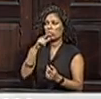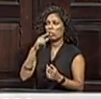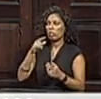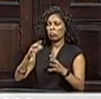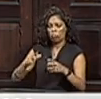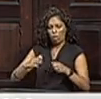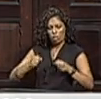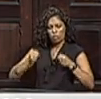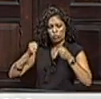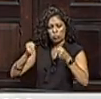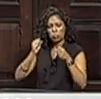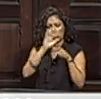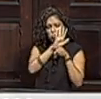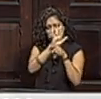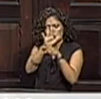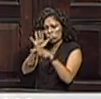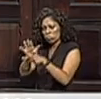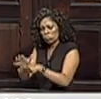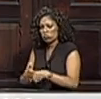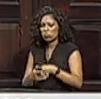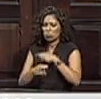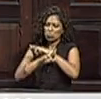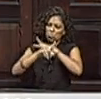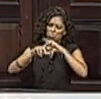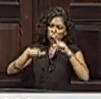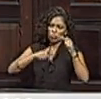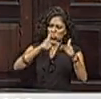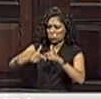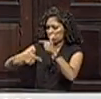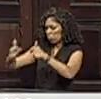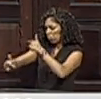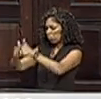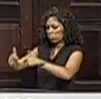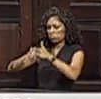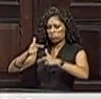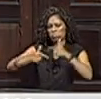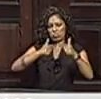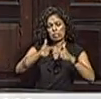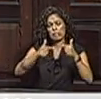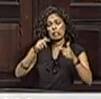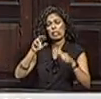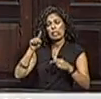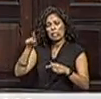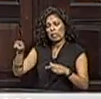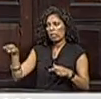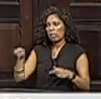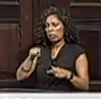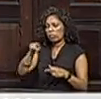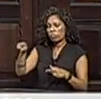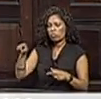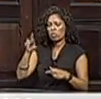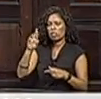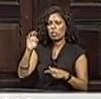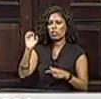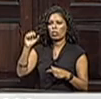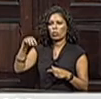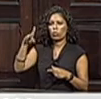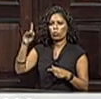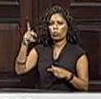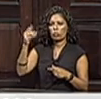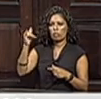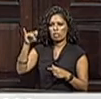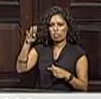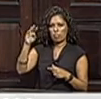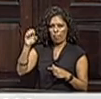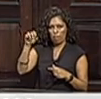CREA, no Conselho Regional de Engenharia e Arquitetura, ou outros conselhos regionais, é evidente que essa profissão tem que